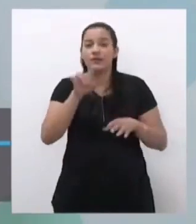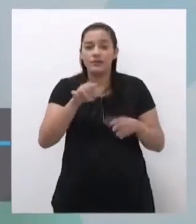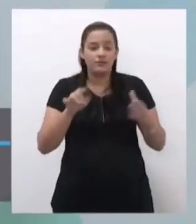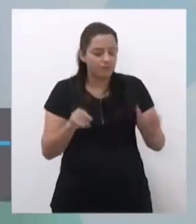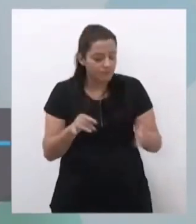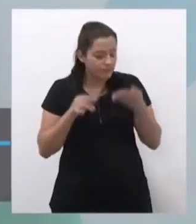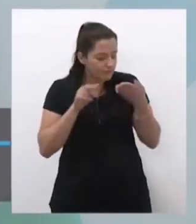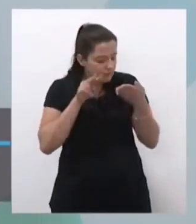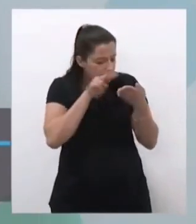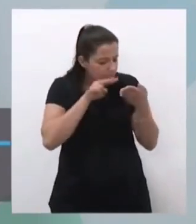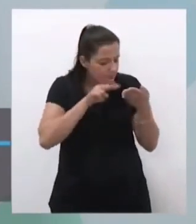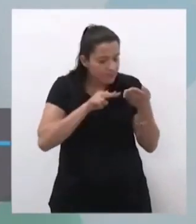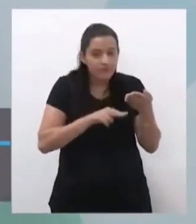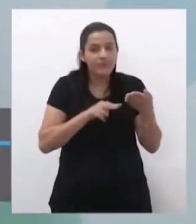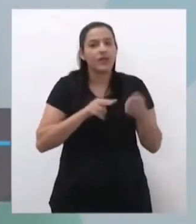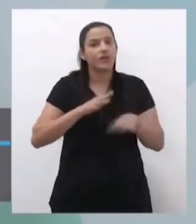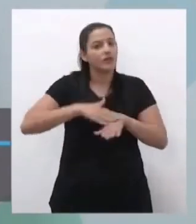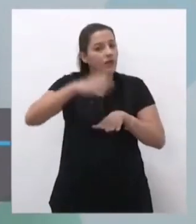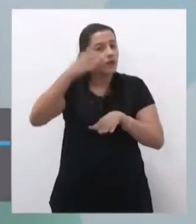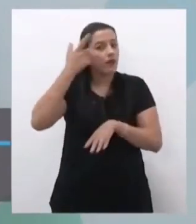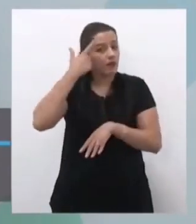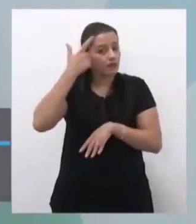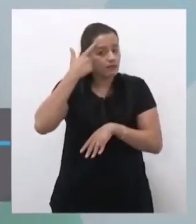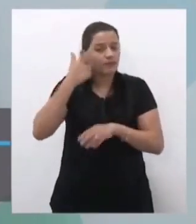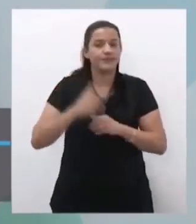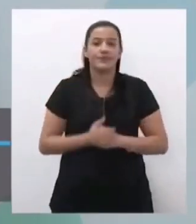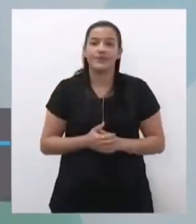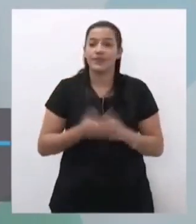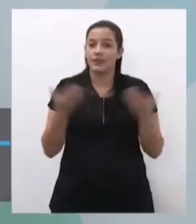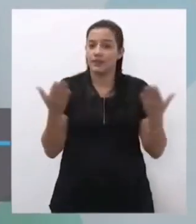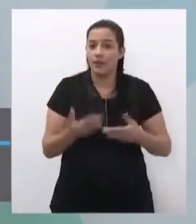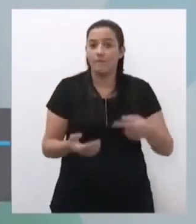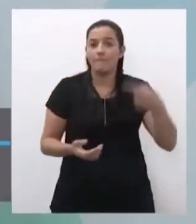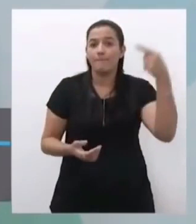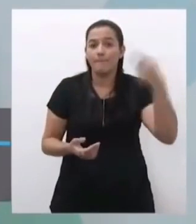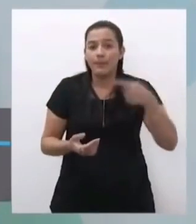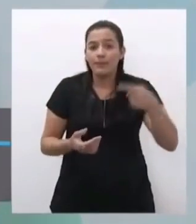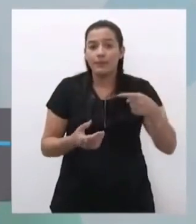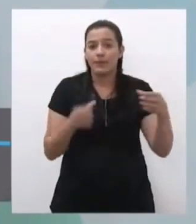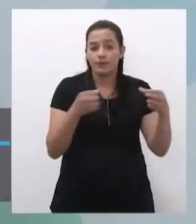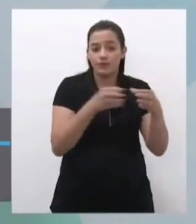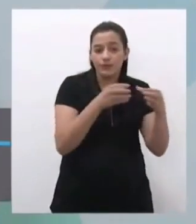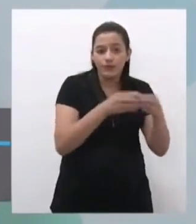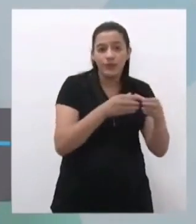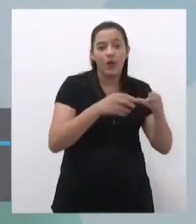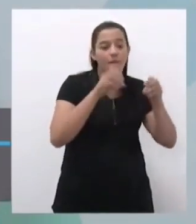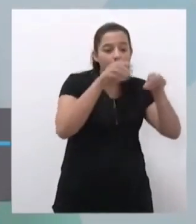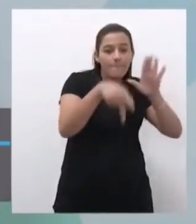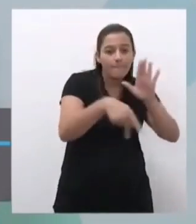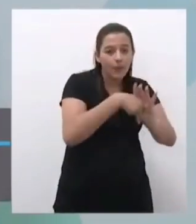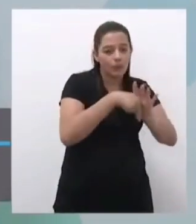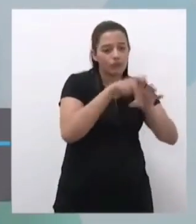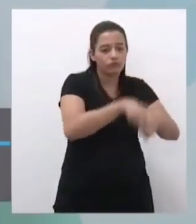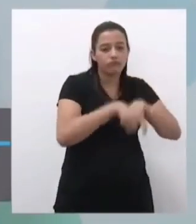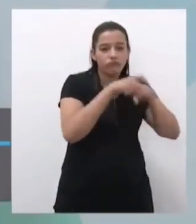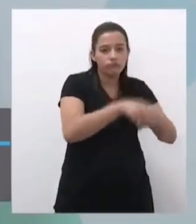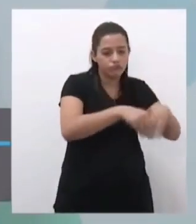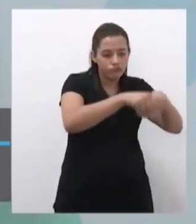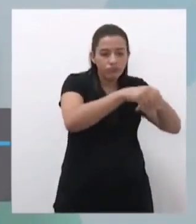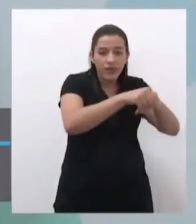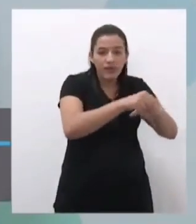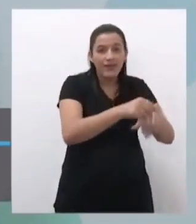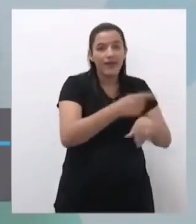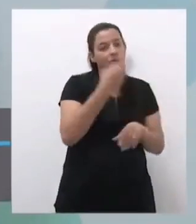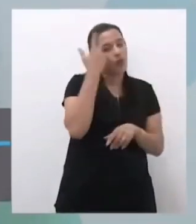mais consciência. Então, gente, batendo de novo, esse primeiro grupo, alimentos in natura ou minimamente processados, tem que